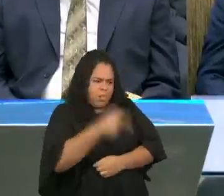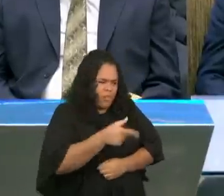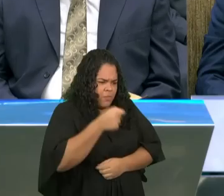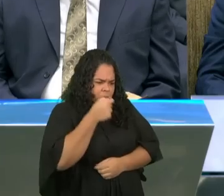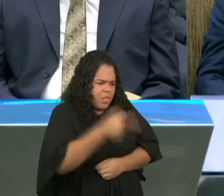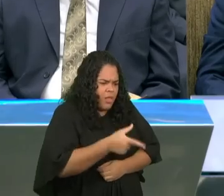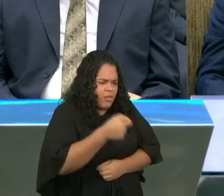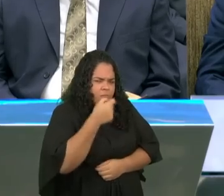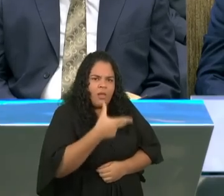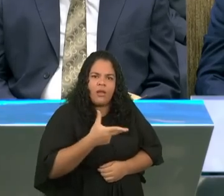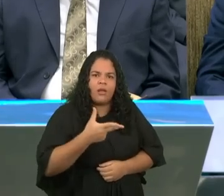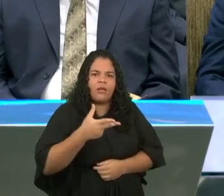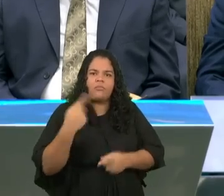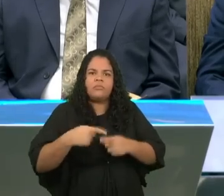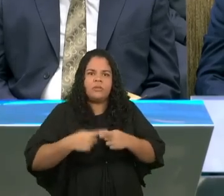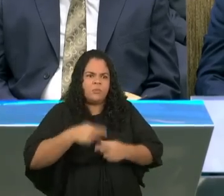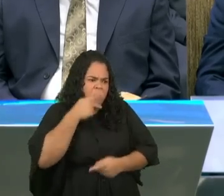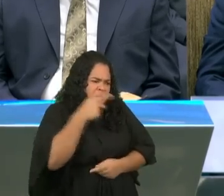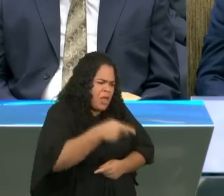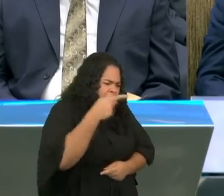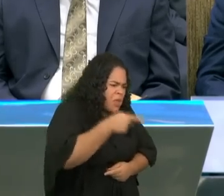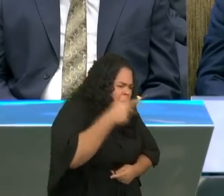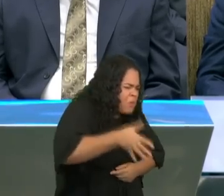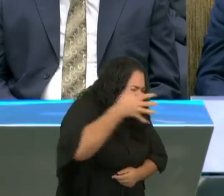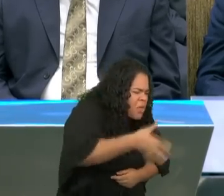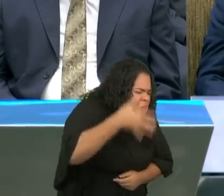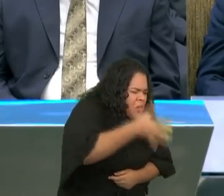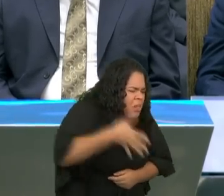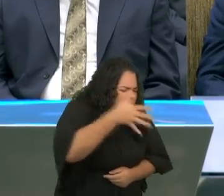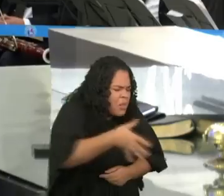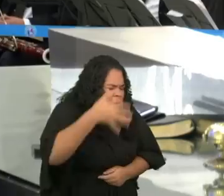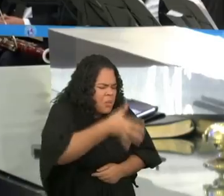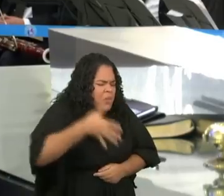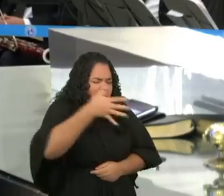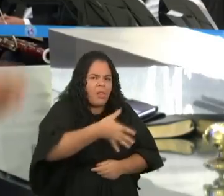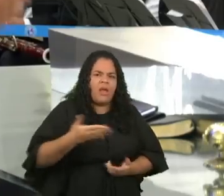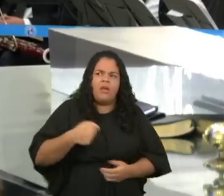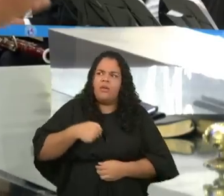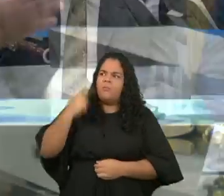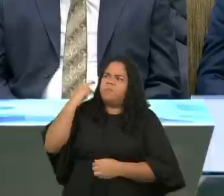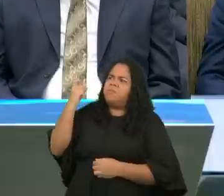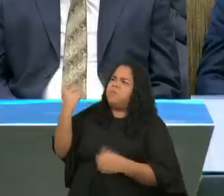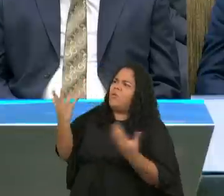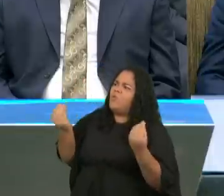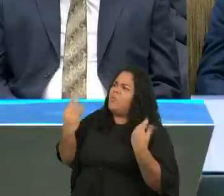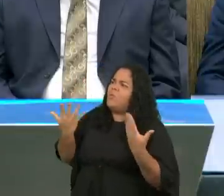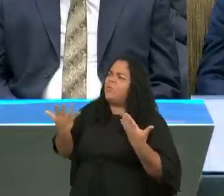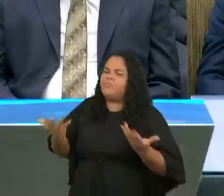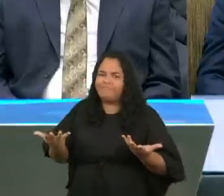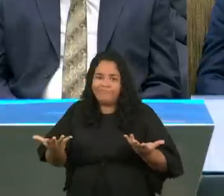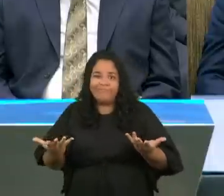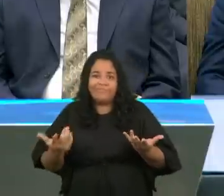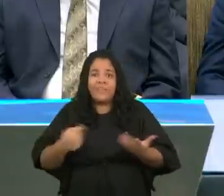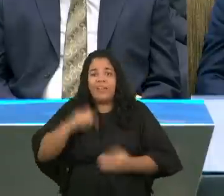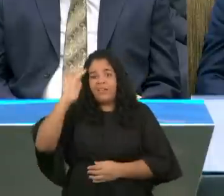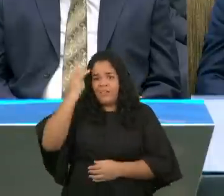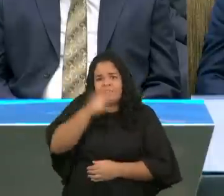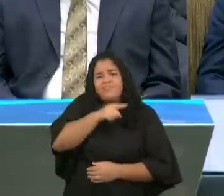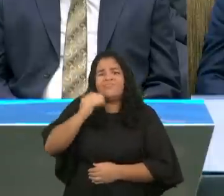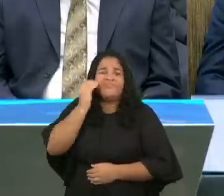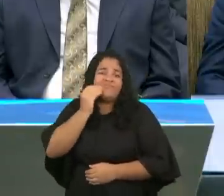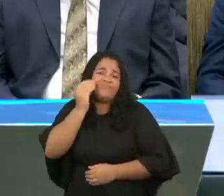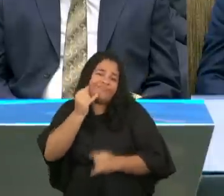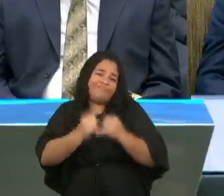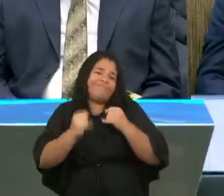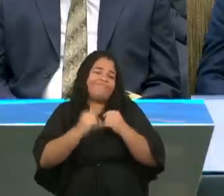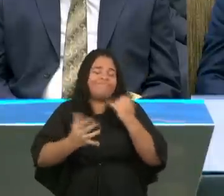de tanto falar alto como se eu fosse surdo. E eu acho que você também enfrenta isso. Quando alguém descobre